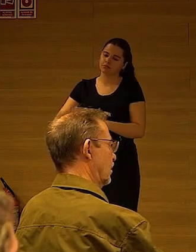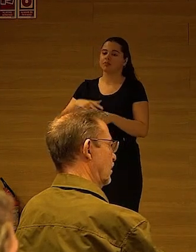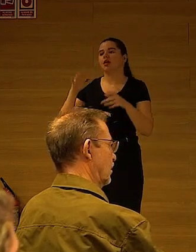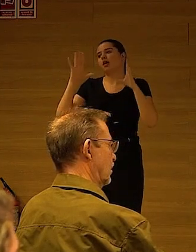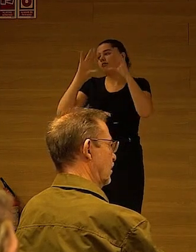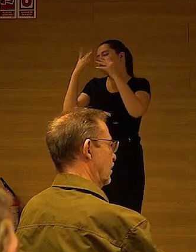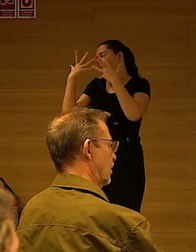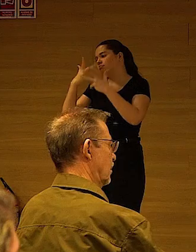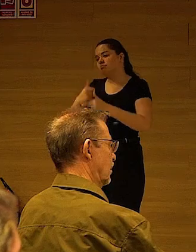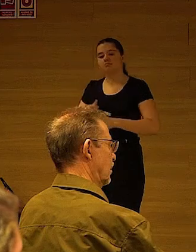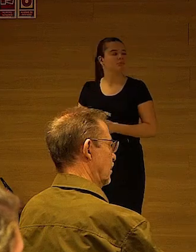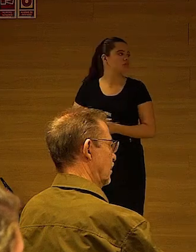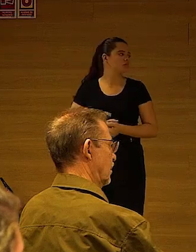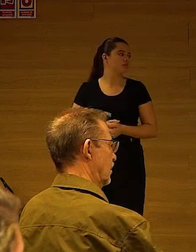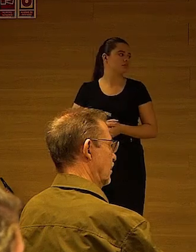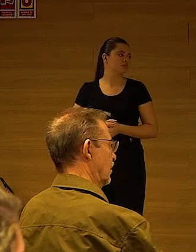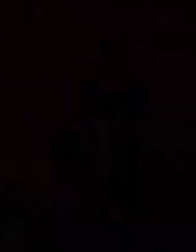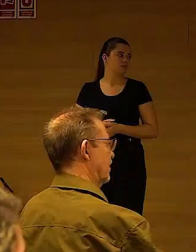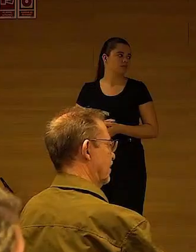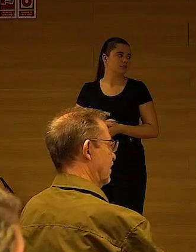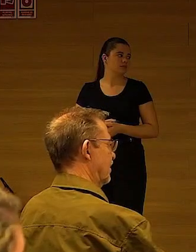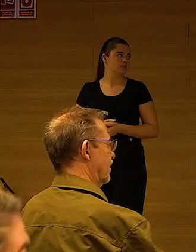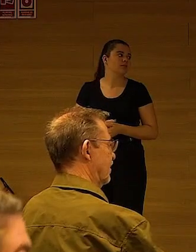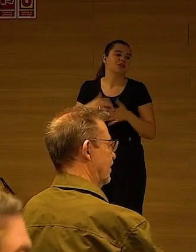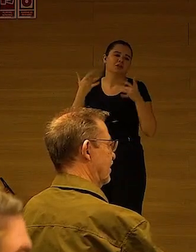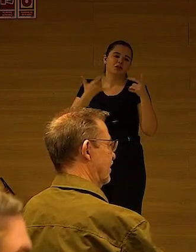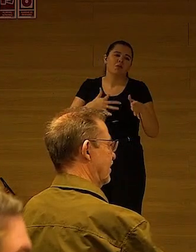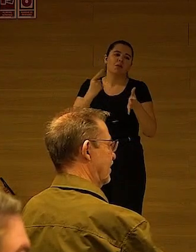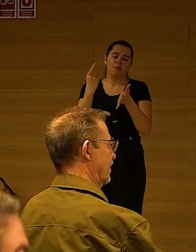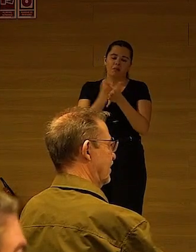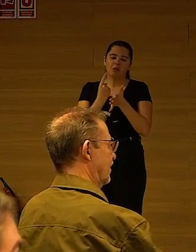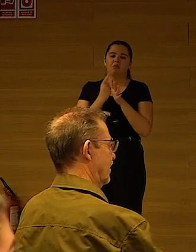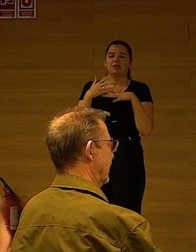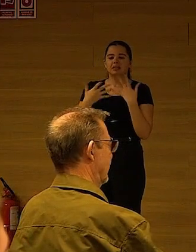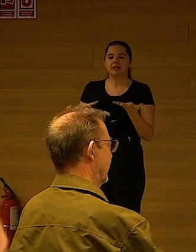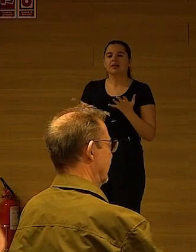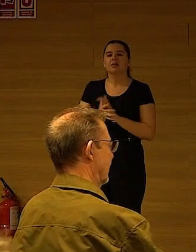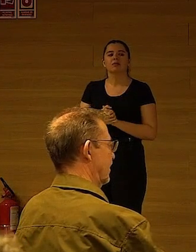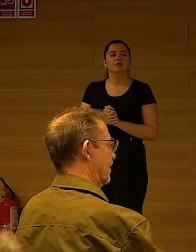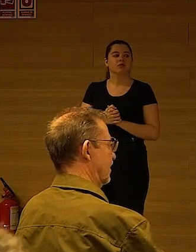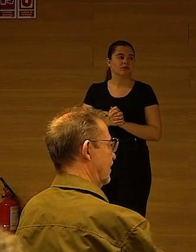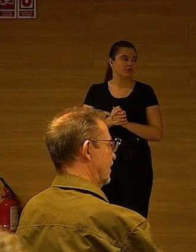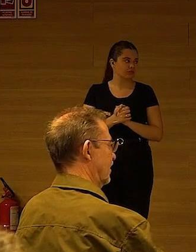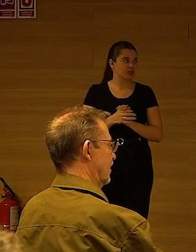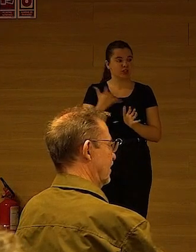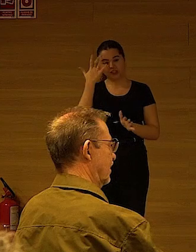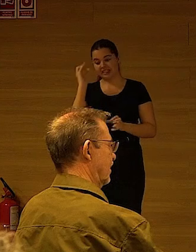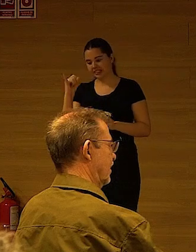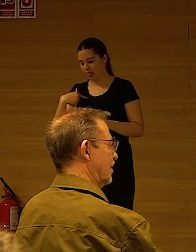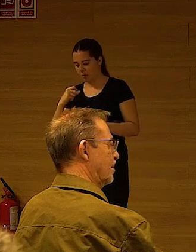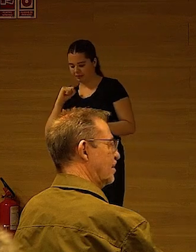foi linda. Sobraram perguntas. Acredita nisso, gente? Sobraram perguntas. Então, não sei se eu estou feliz ou se eu estou